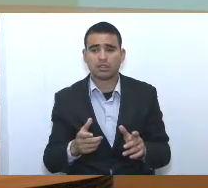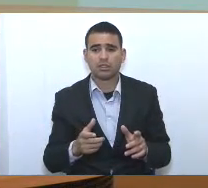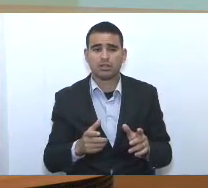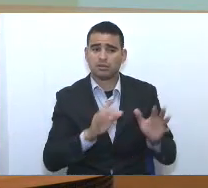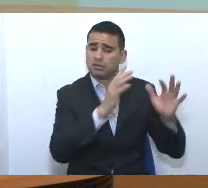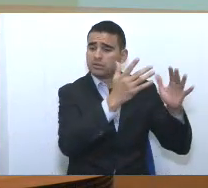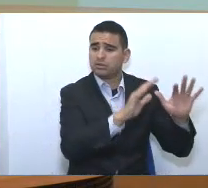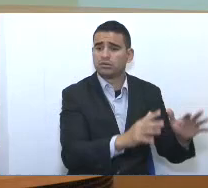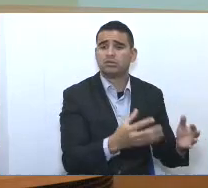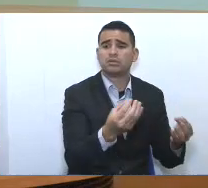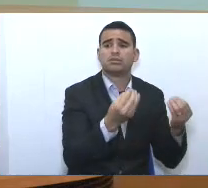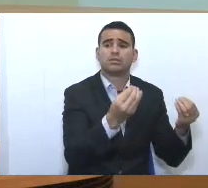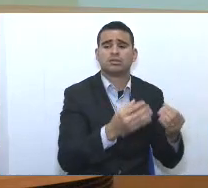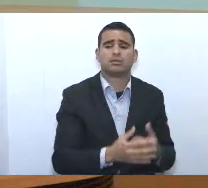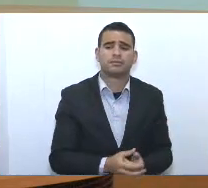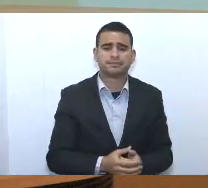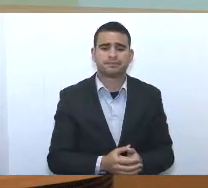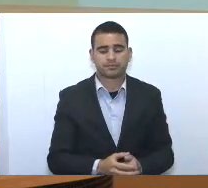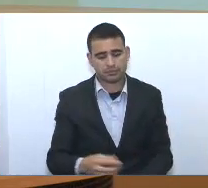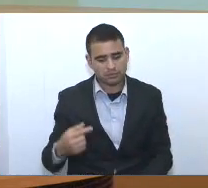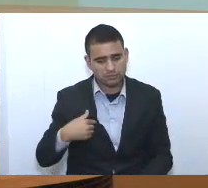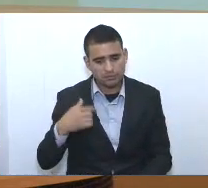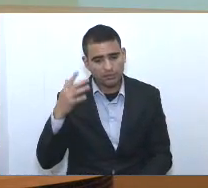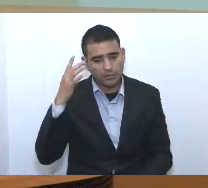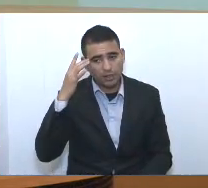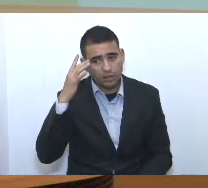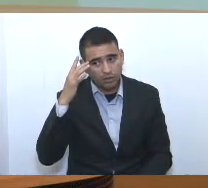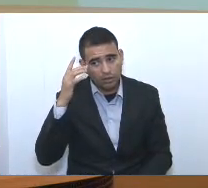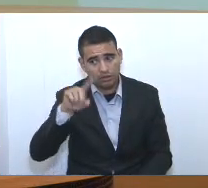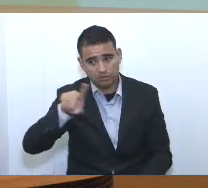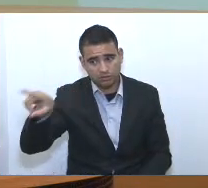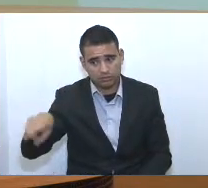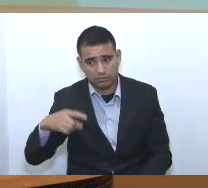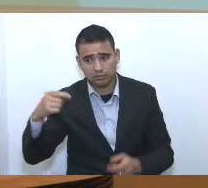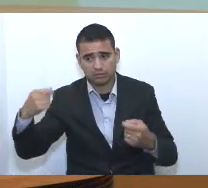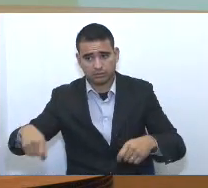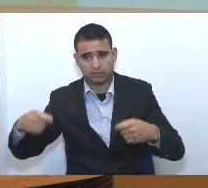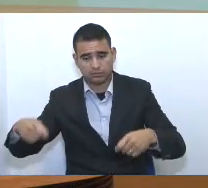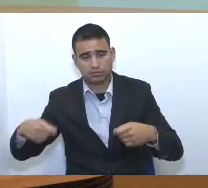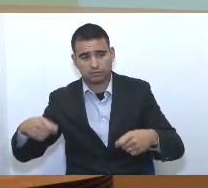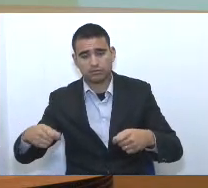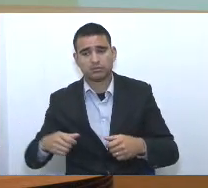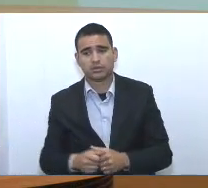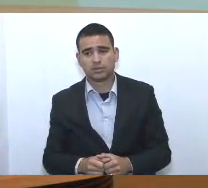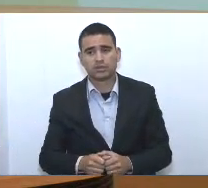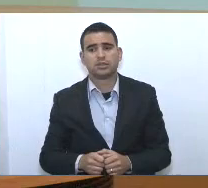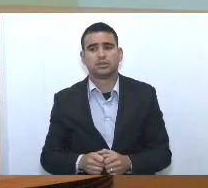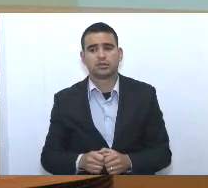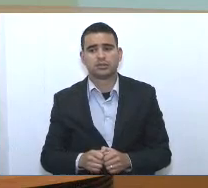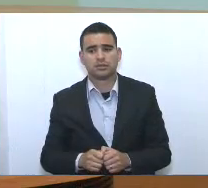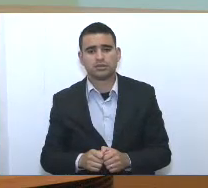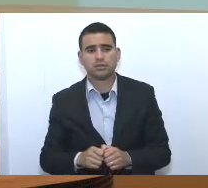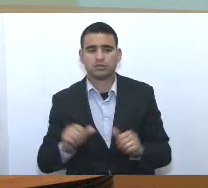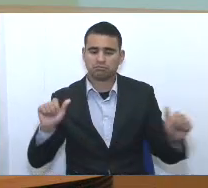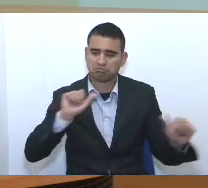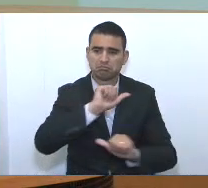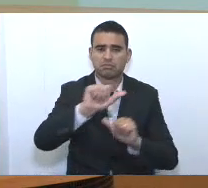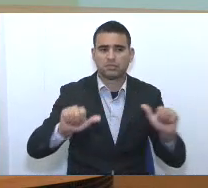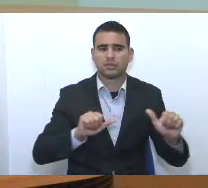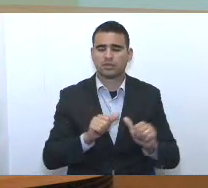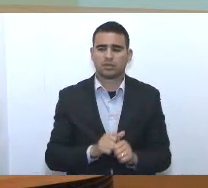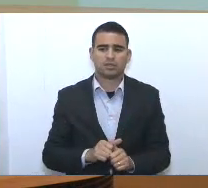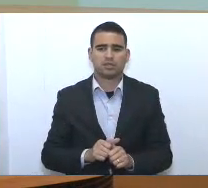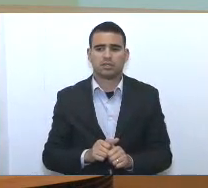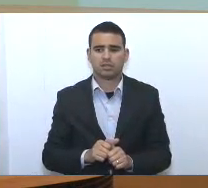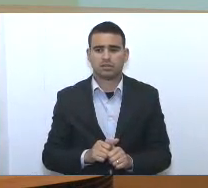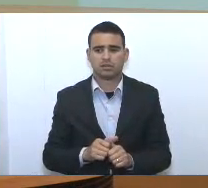destruído. Eu acho que o Poder Público Municipal, acho que não tenho certeza, tem condições para reverter essa situação,